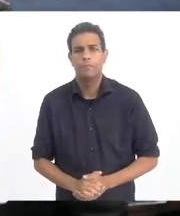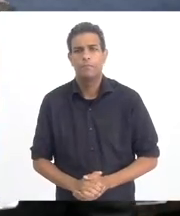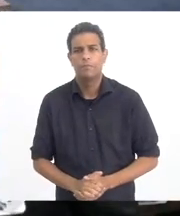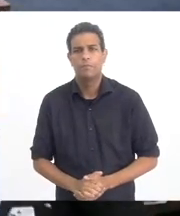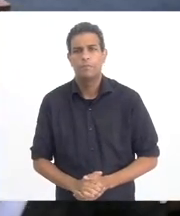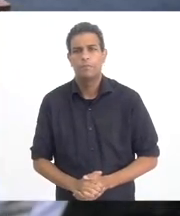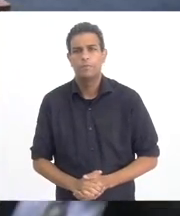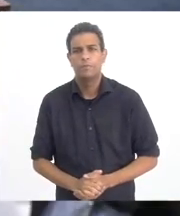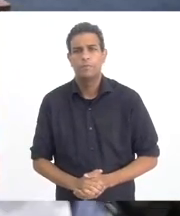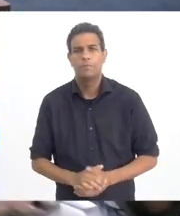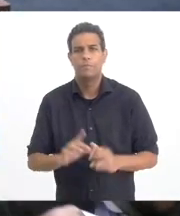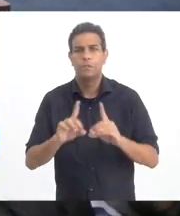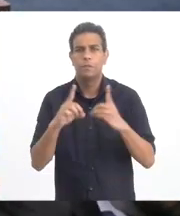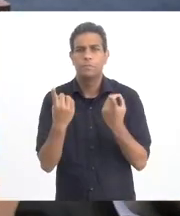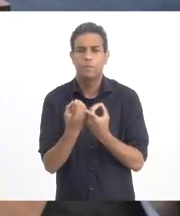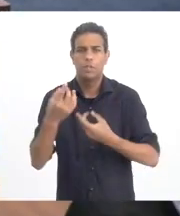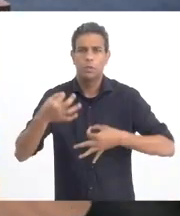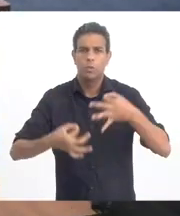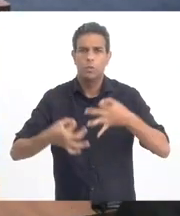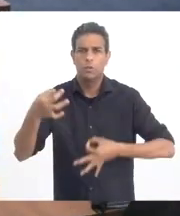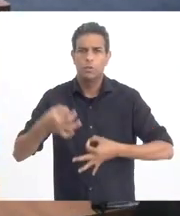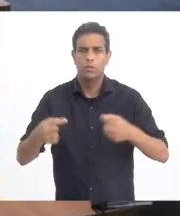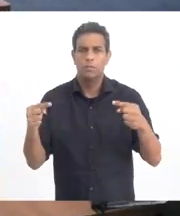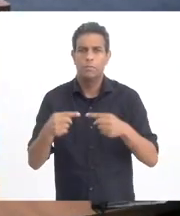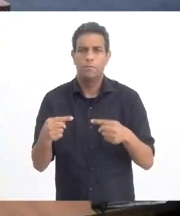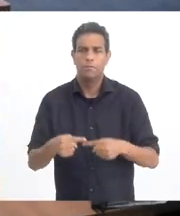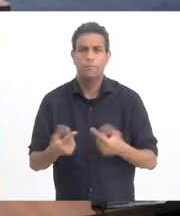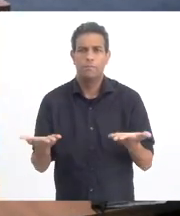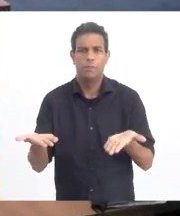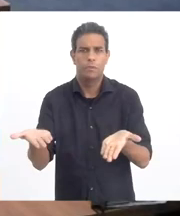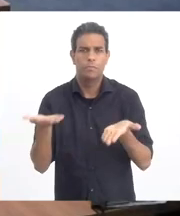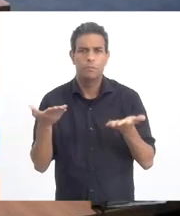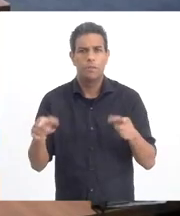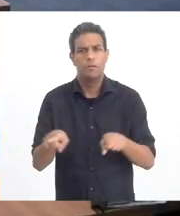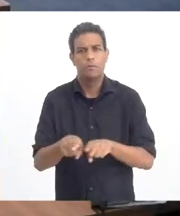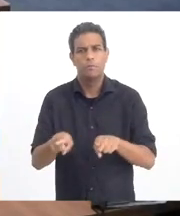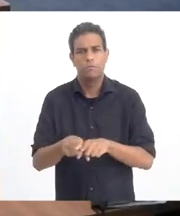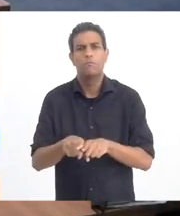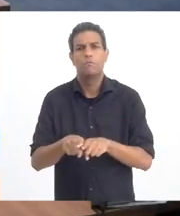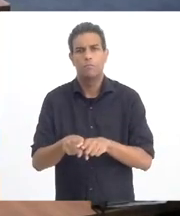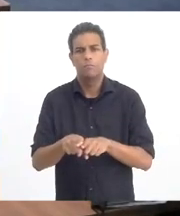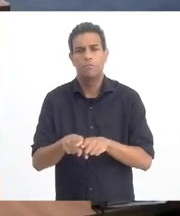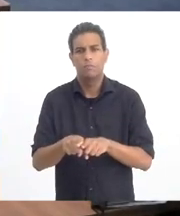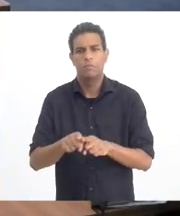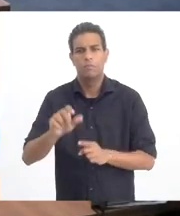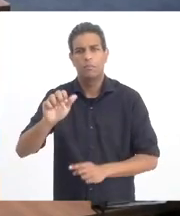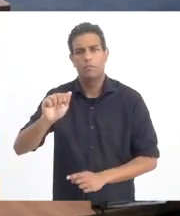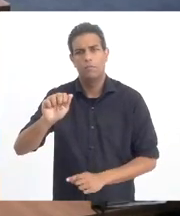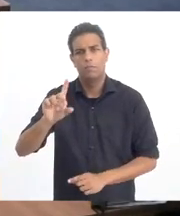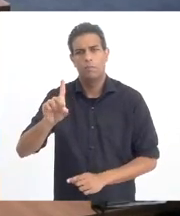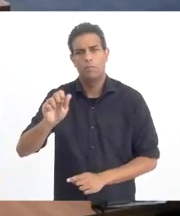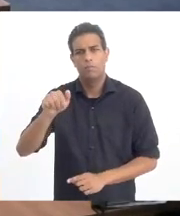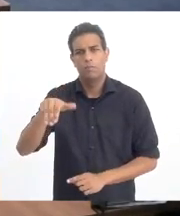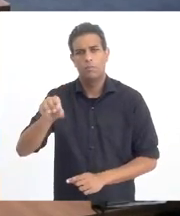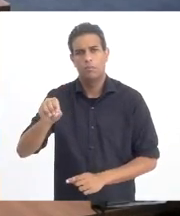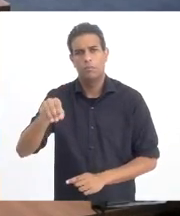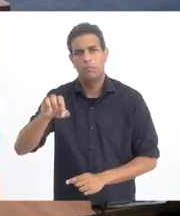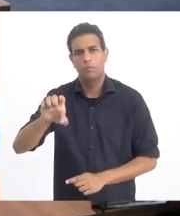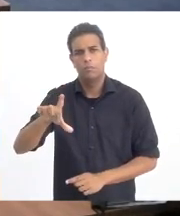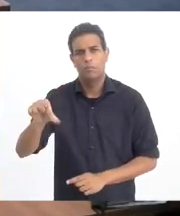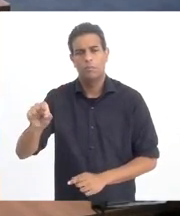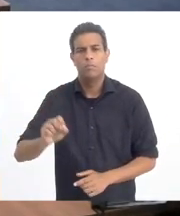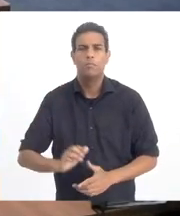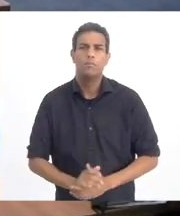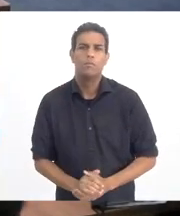do Departamento Jurídico da Sinap. Já vou chamar também o senhor Adamo Melo Ferreira.